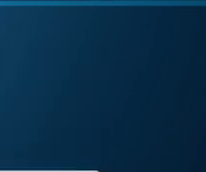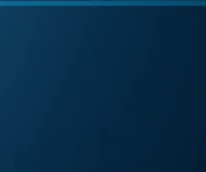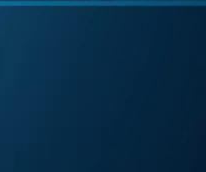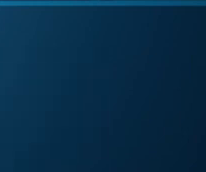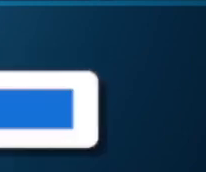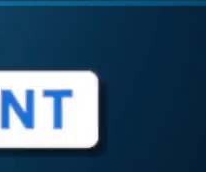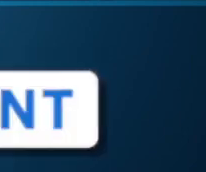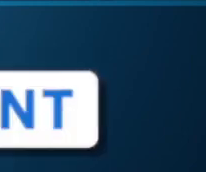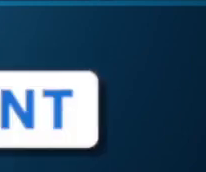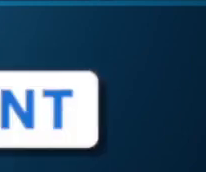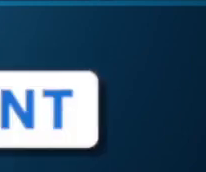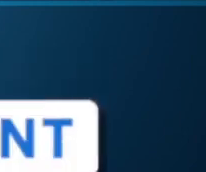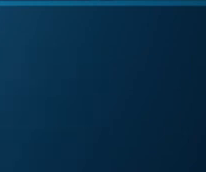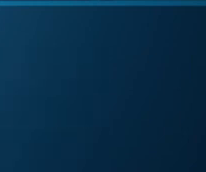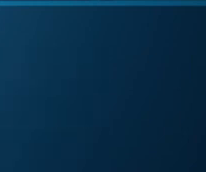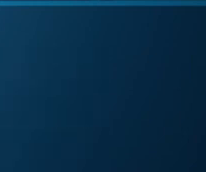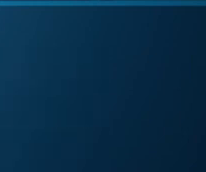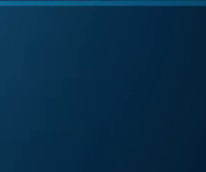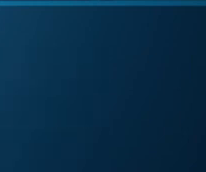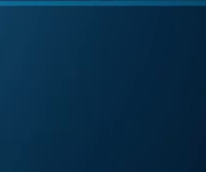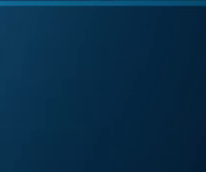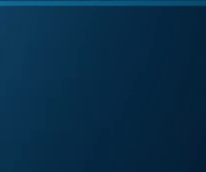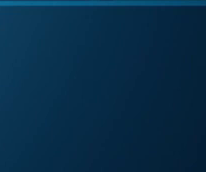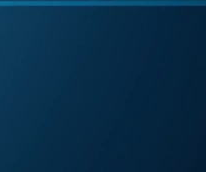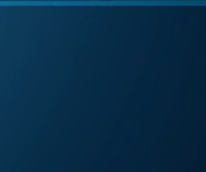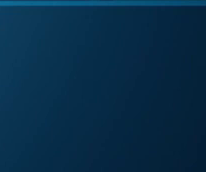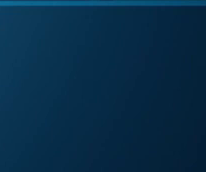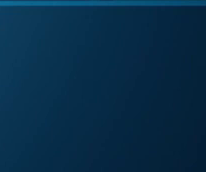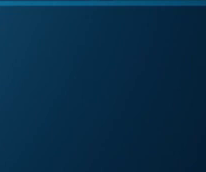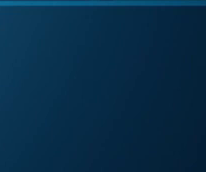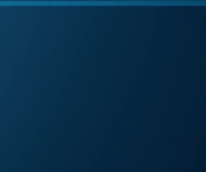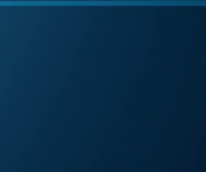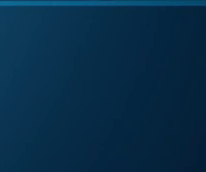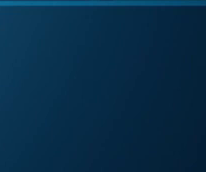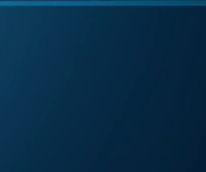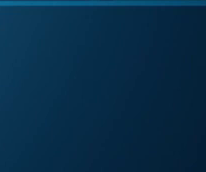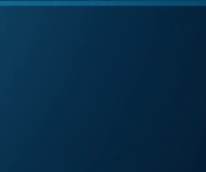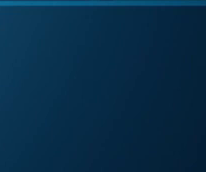notificação. Fo comentário no fahetutang ba media social siraseluk.